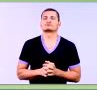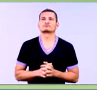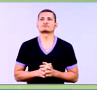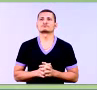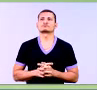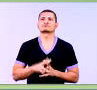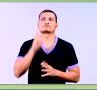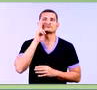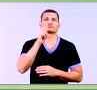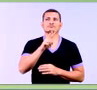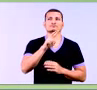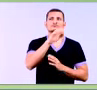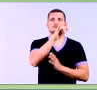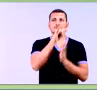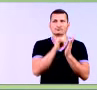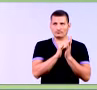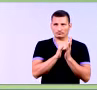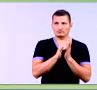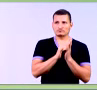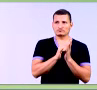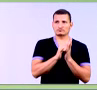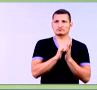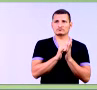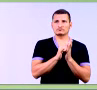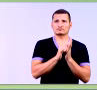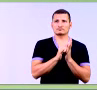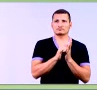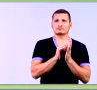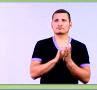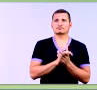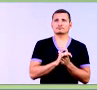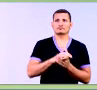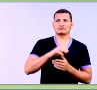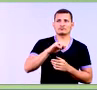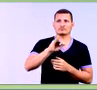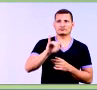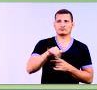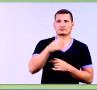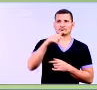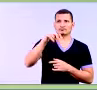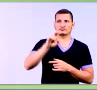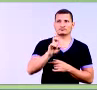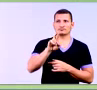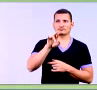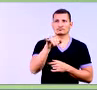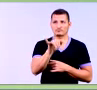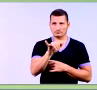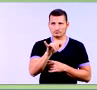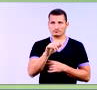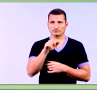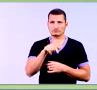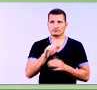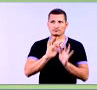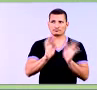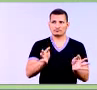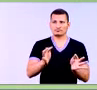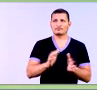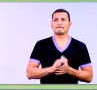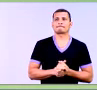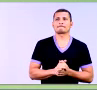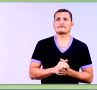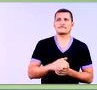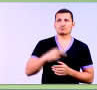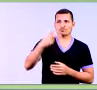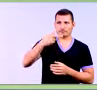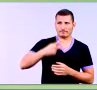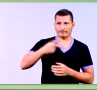Nós vimos que a instalação de um elemento ou de um jQuery local, ela é bastante simplificada. As